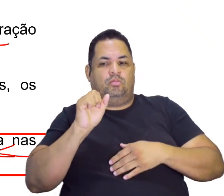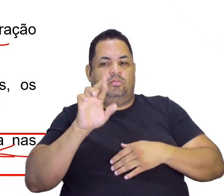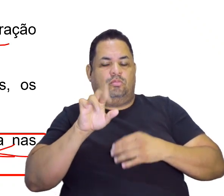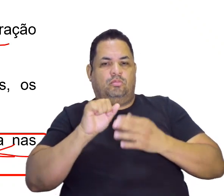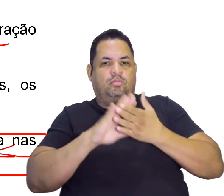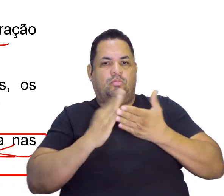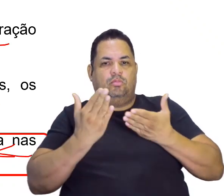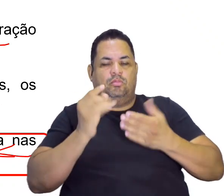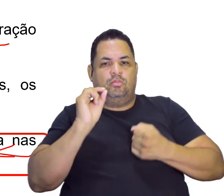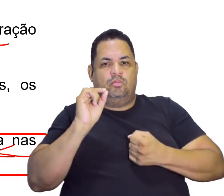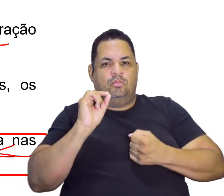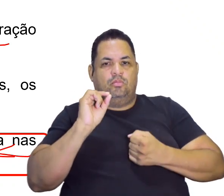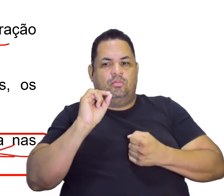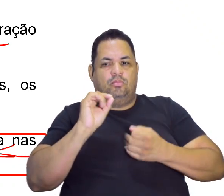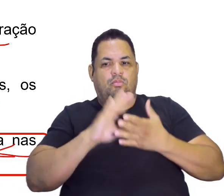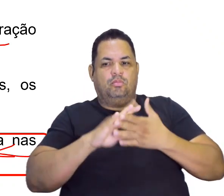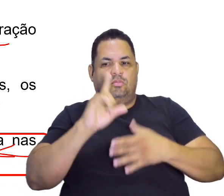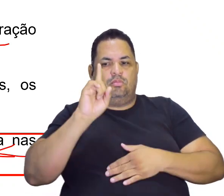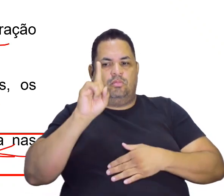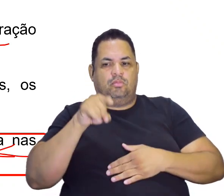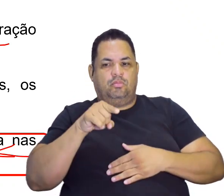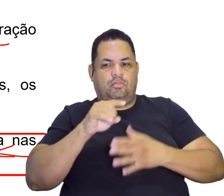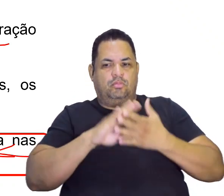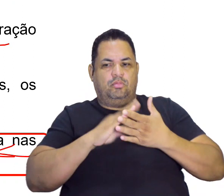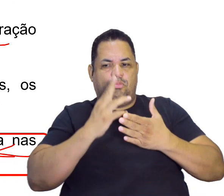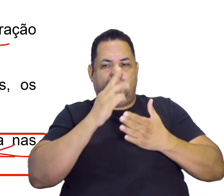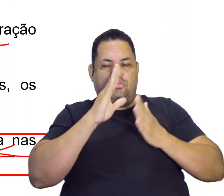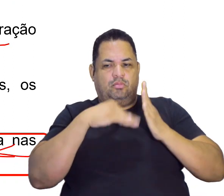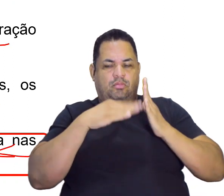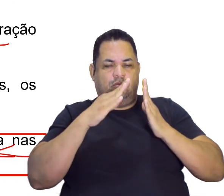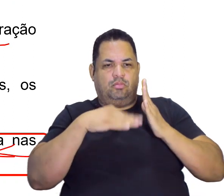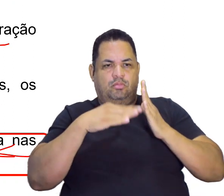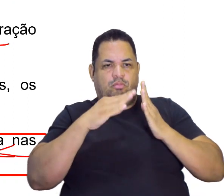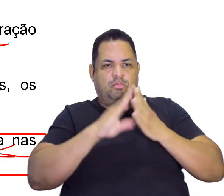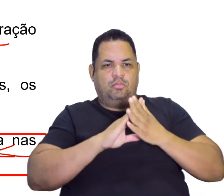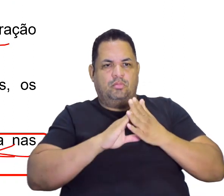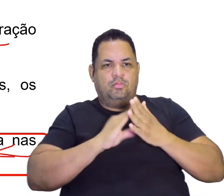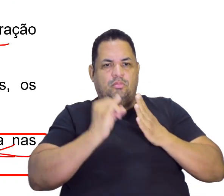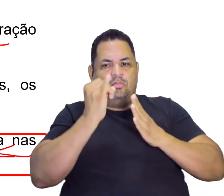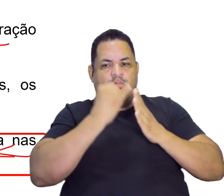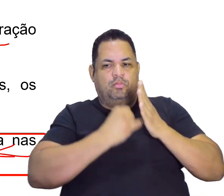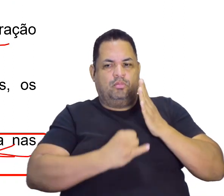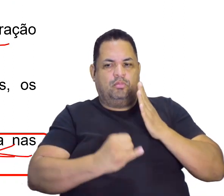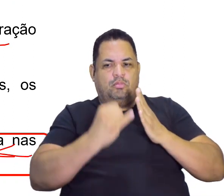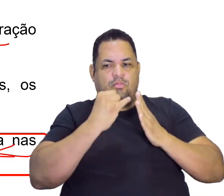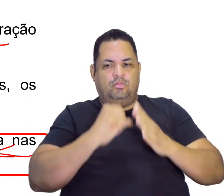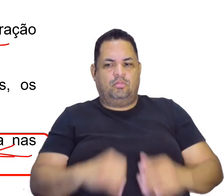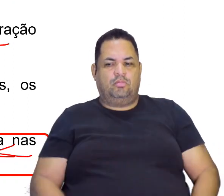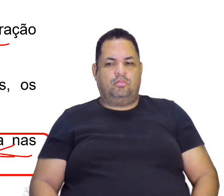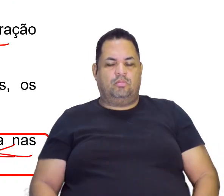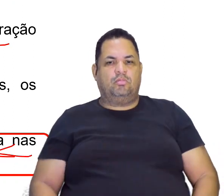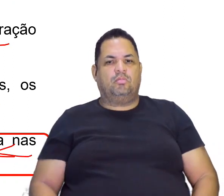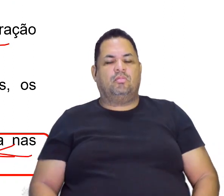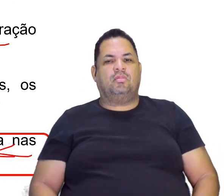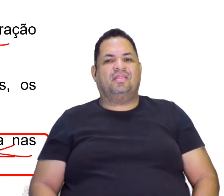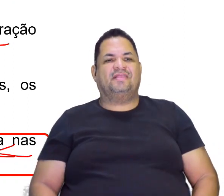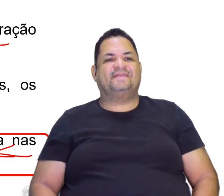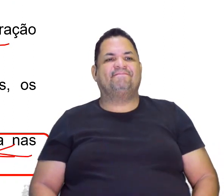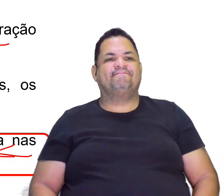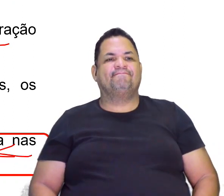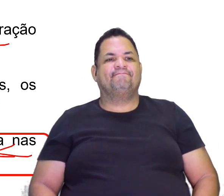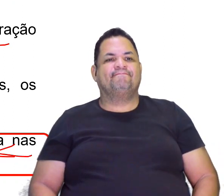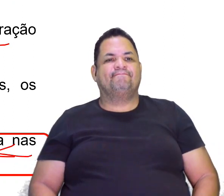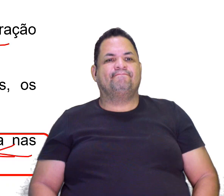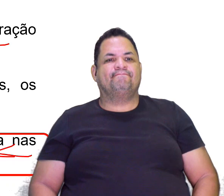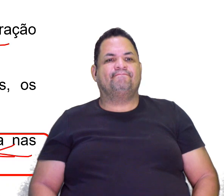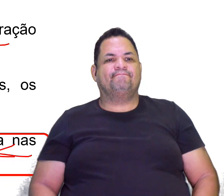Edgar Degas, é considerada uma obra impressionista. Seguindo, nós vamos